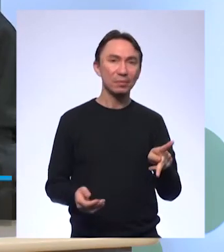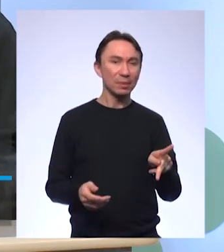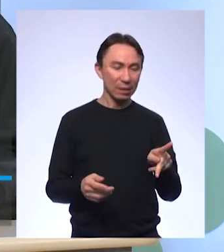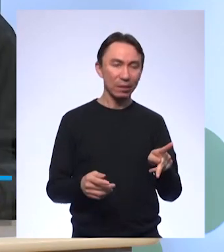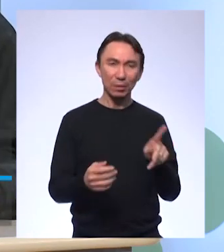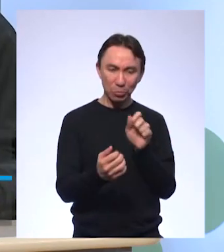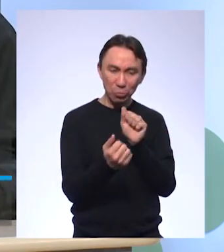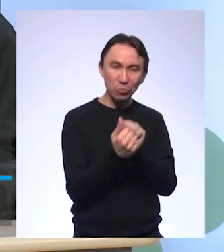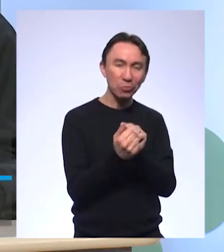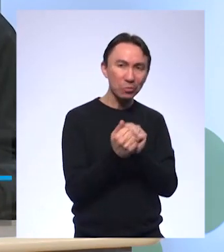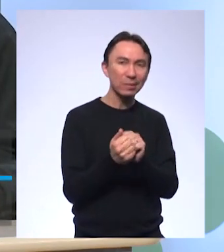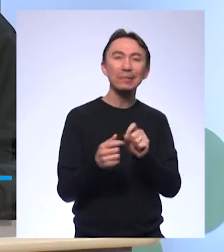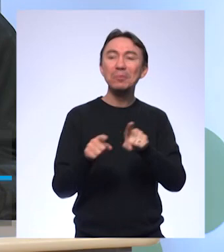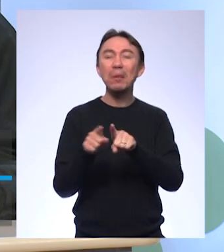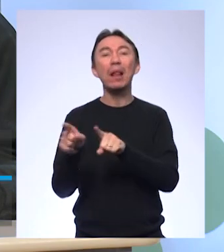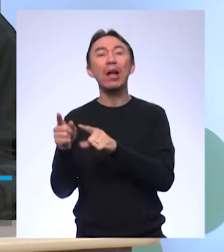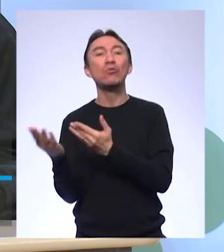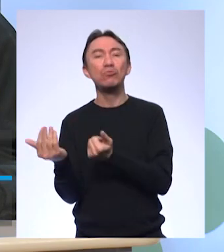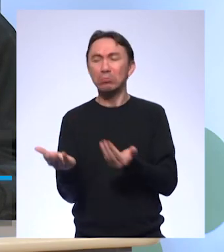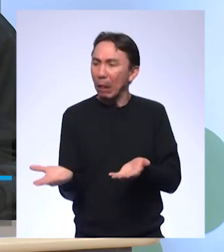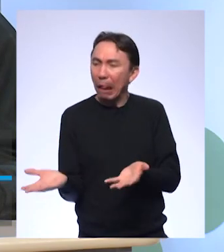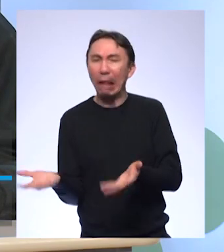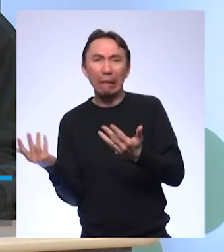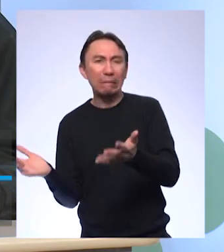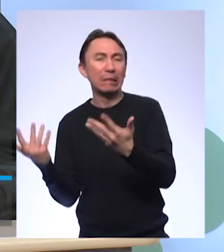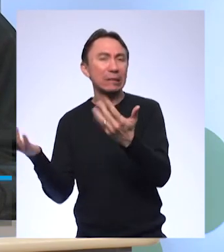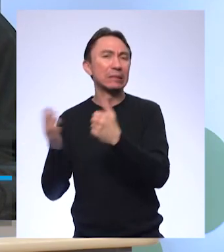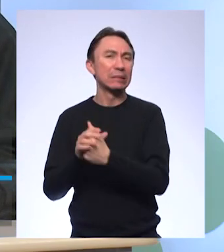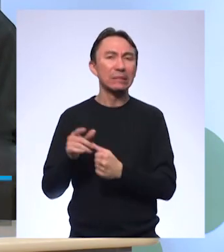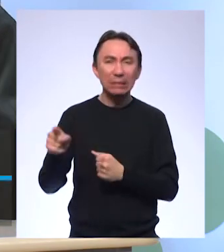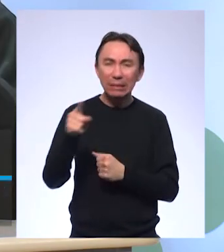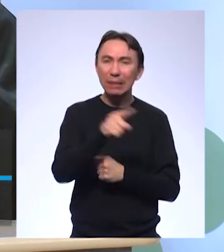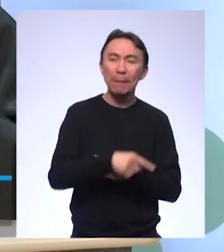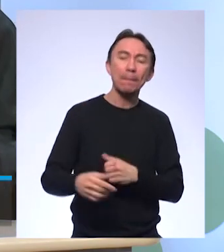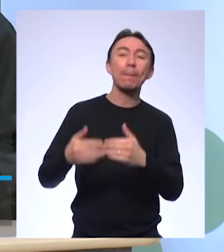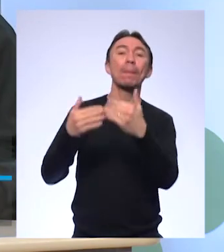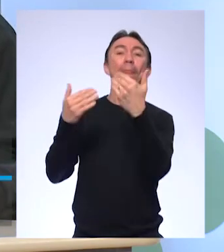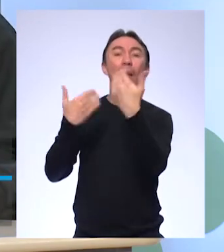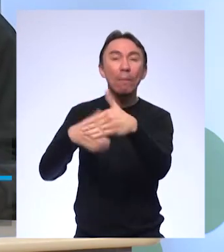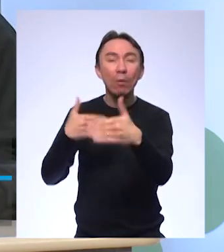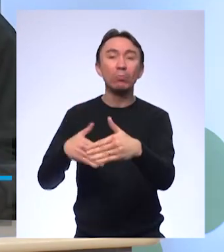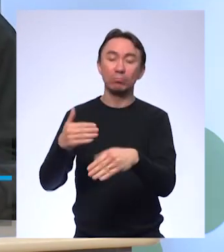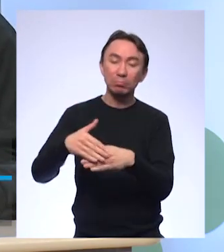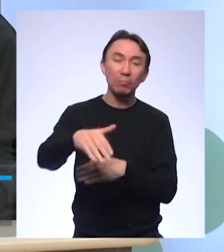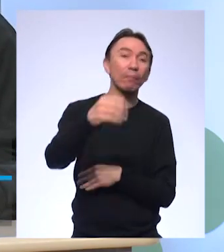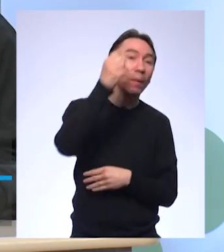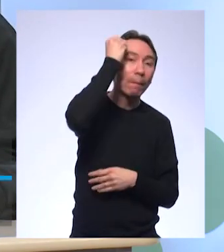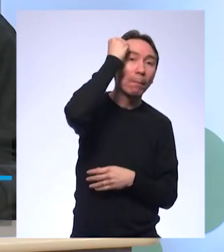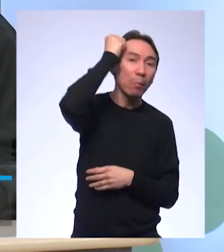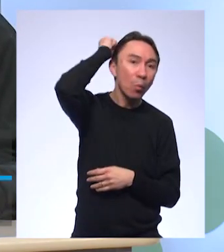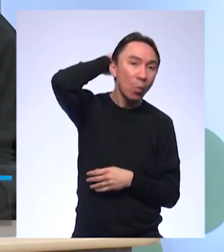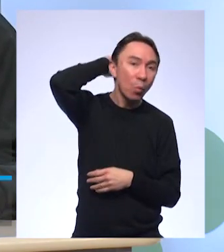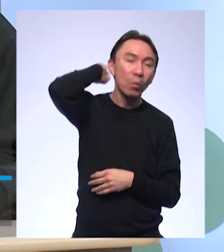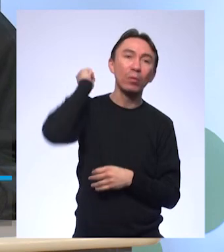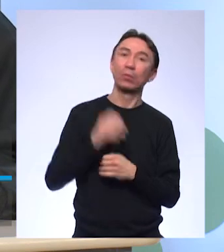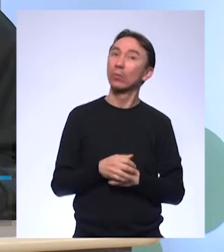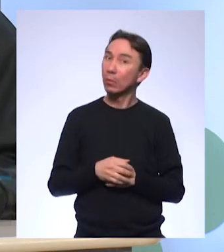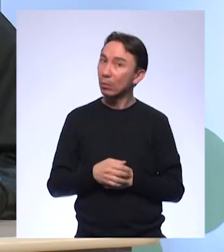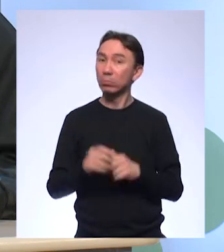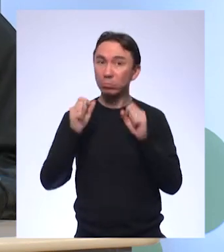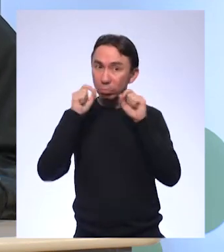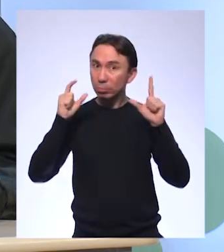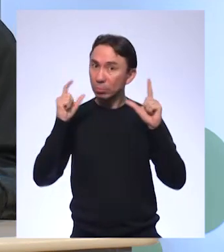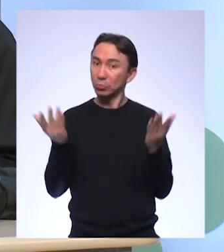motivando essa garotada aí para as provas, para os vestibulares. Se liga aí que tem bastante coisa para estudar